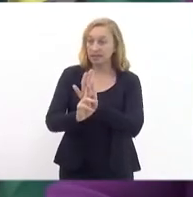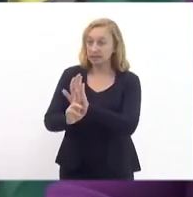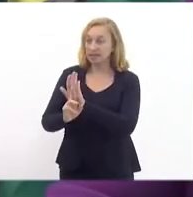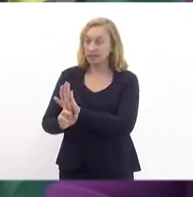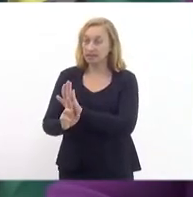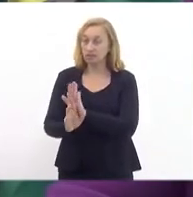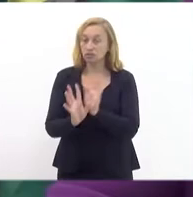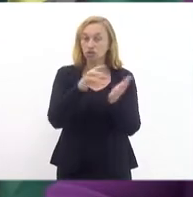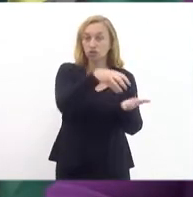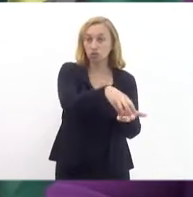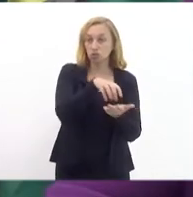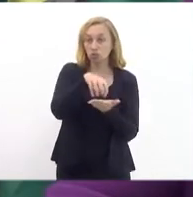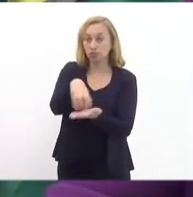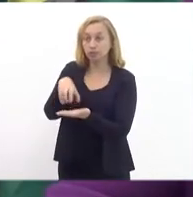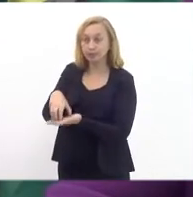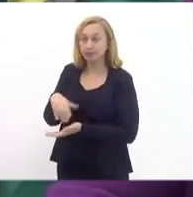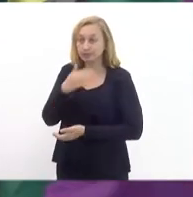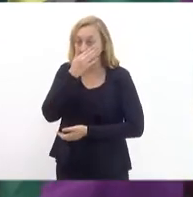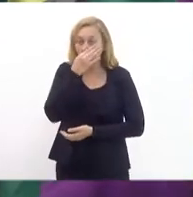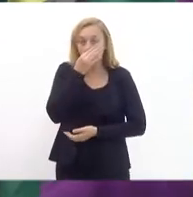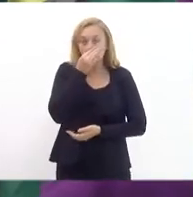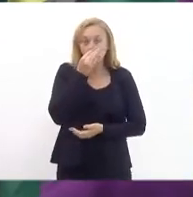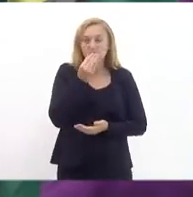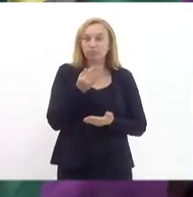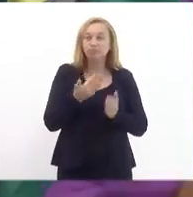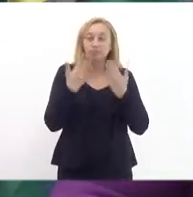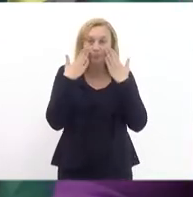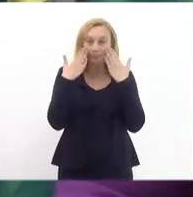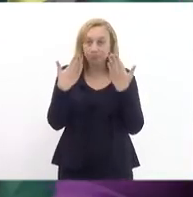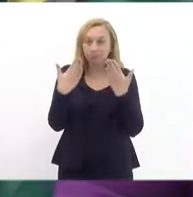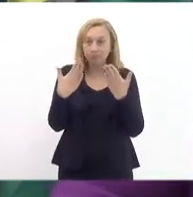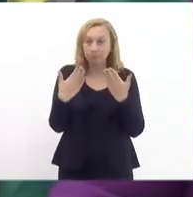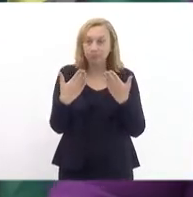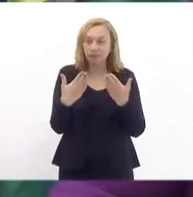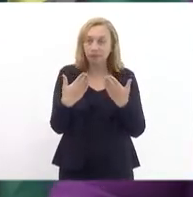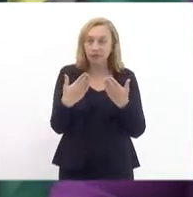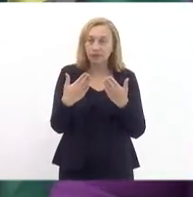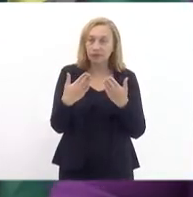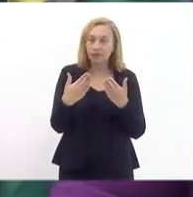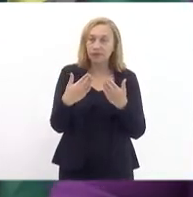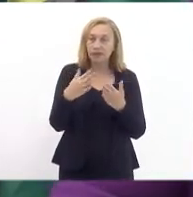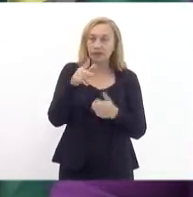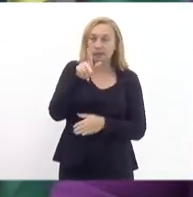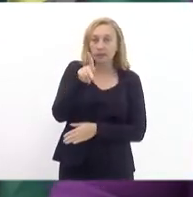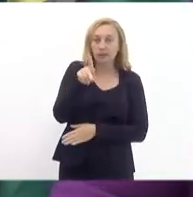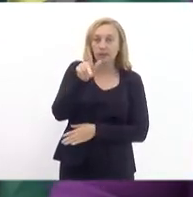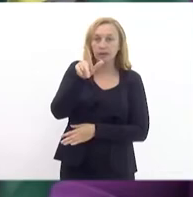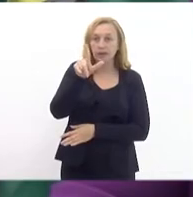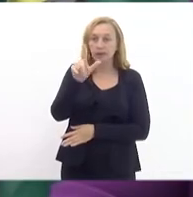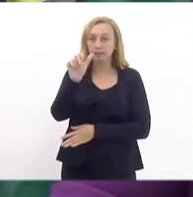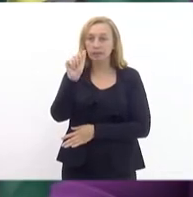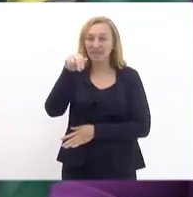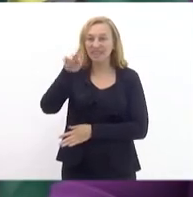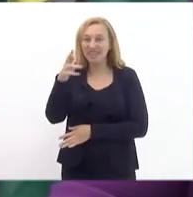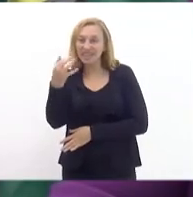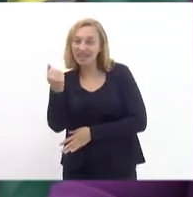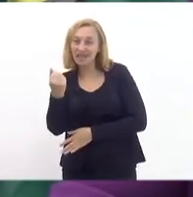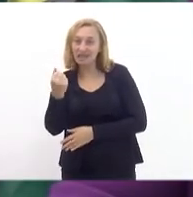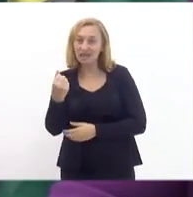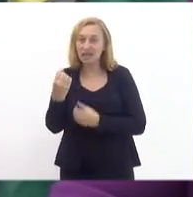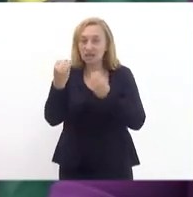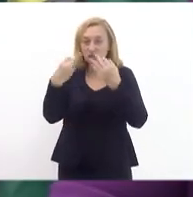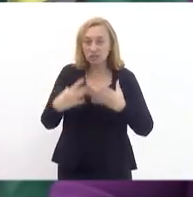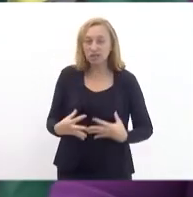classe, inclusive, e apresentado uma planilha que justificava exatamente o aumento da